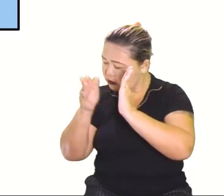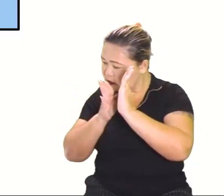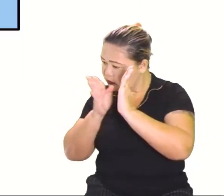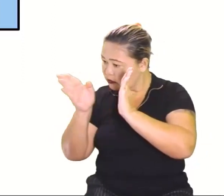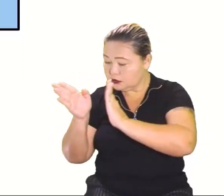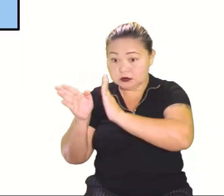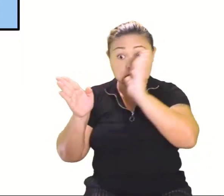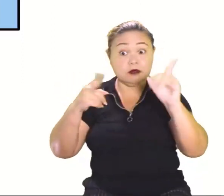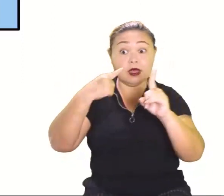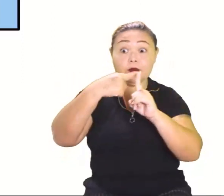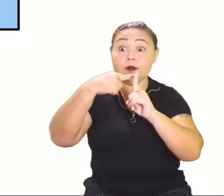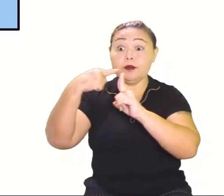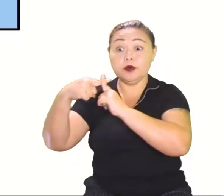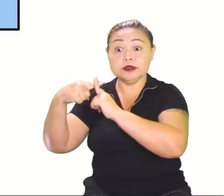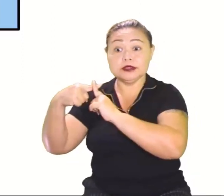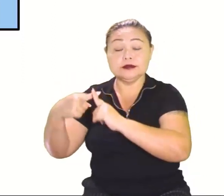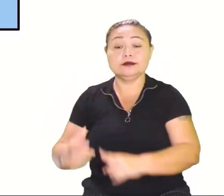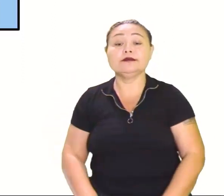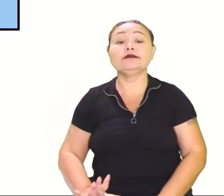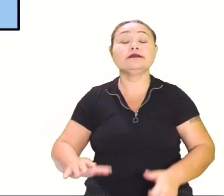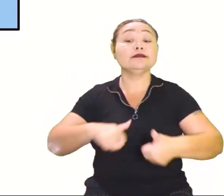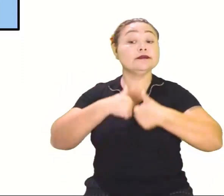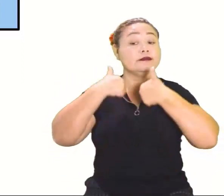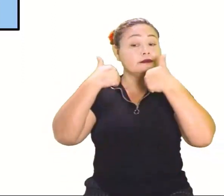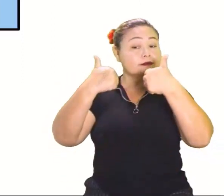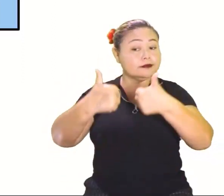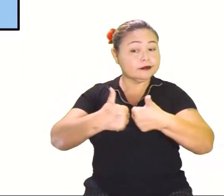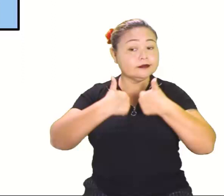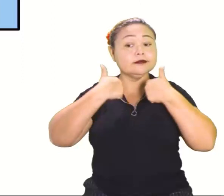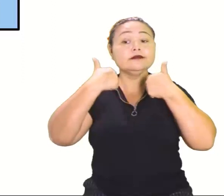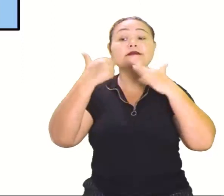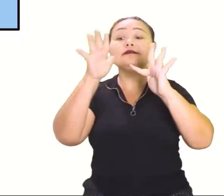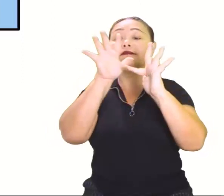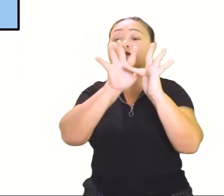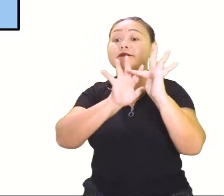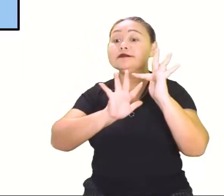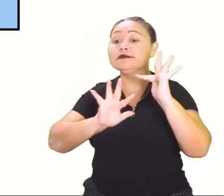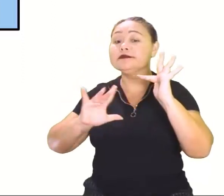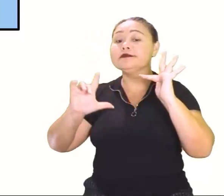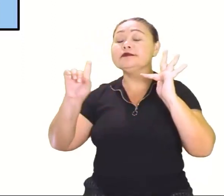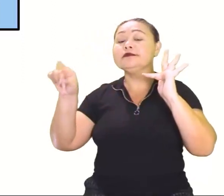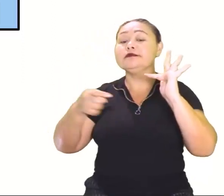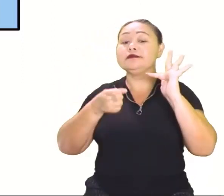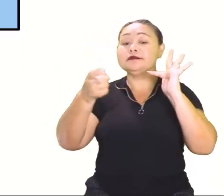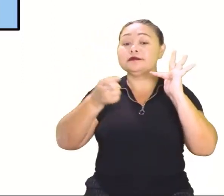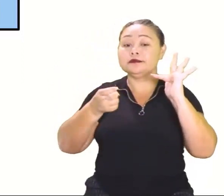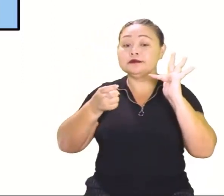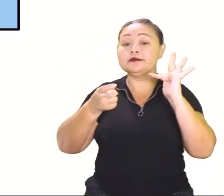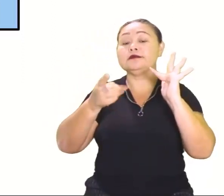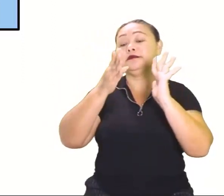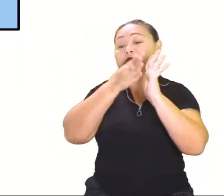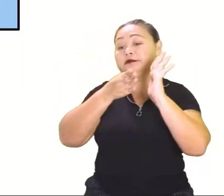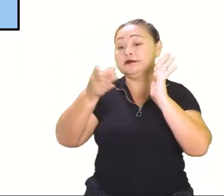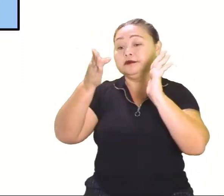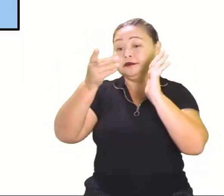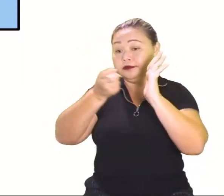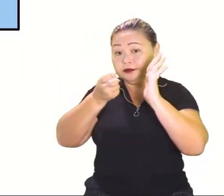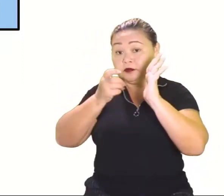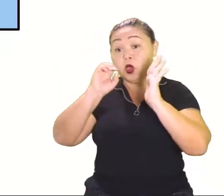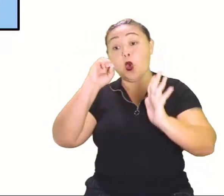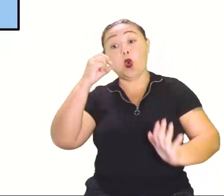distâncias positivas. Então, a gente tem uma função do tipo f de x igual ao módulo de